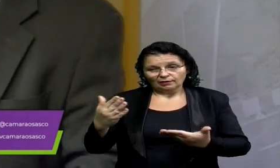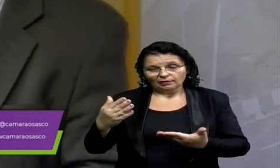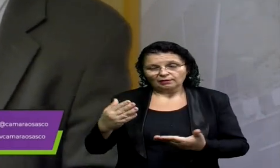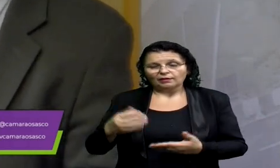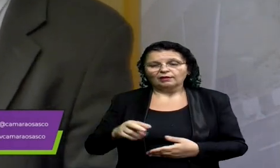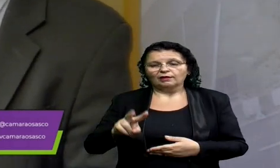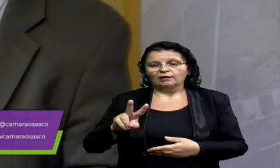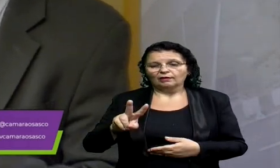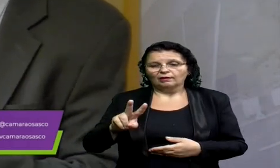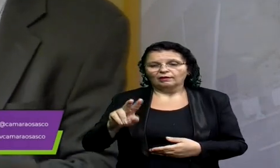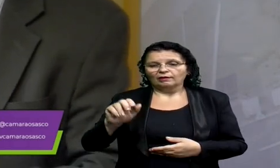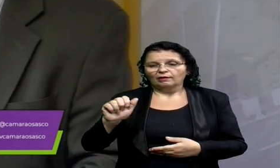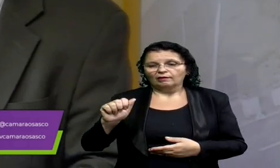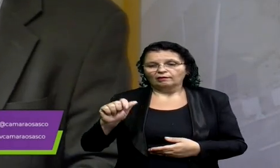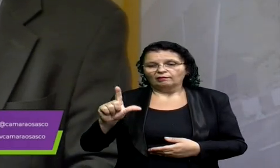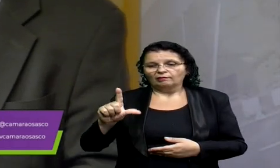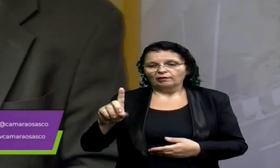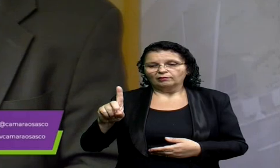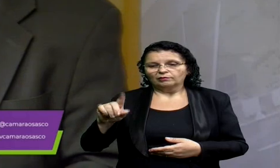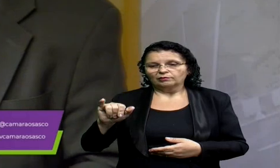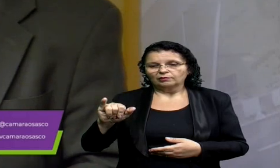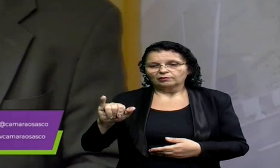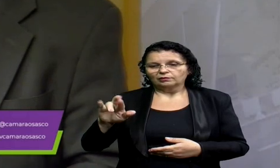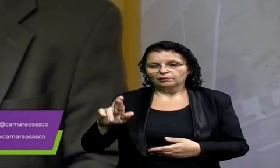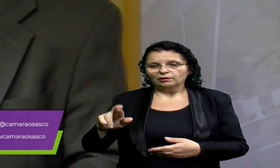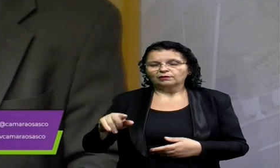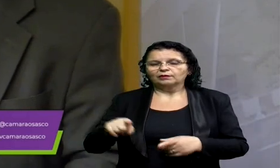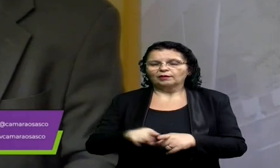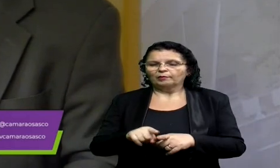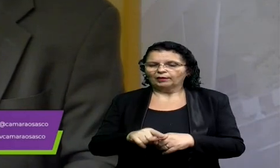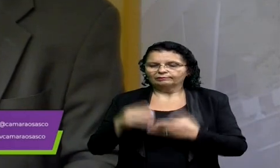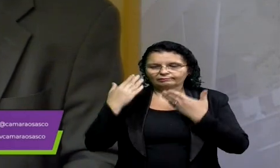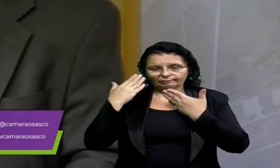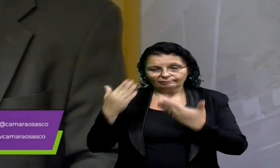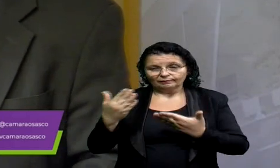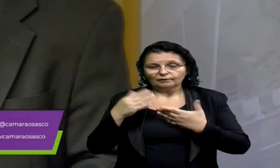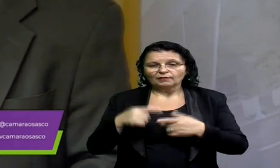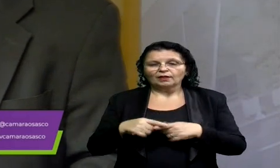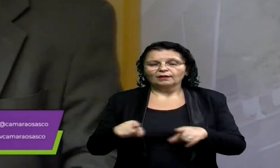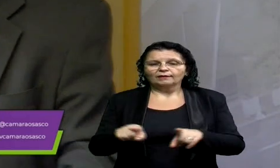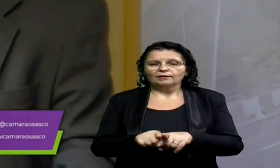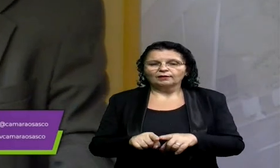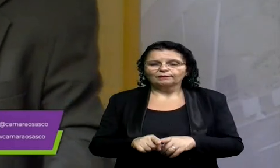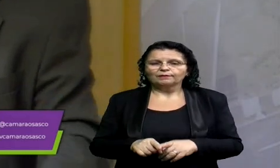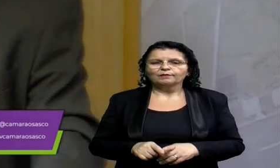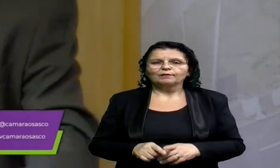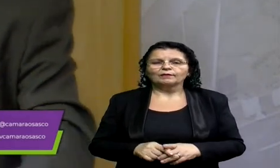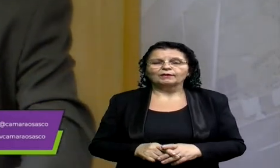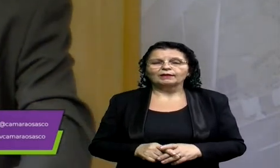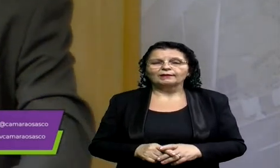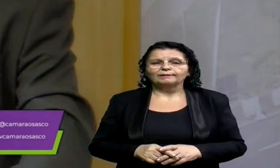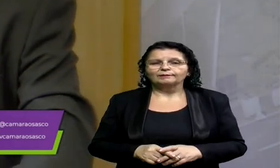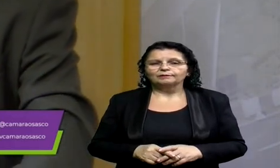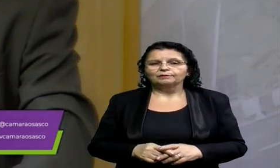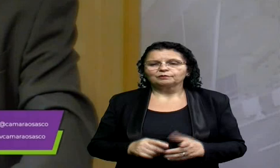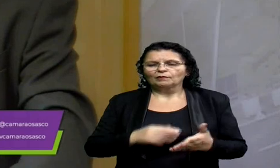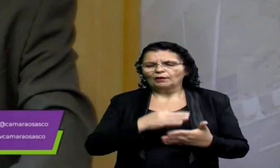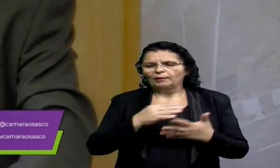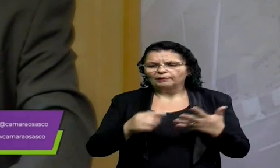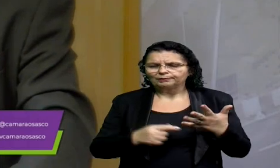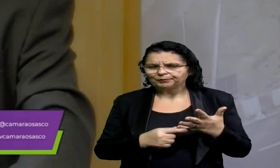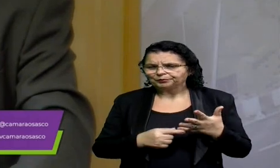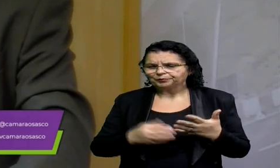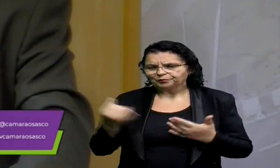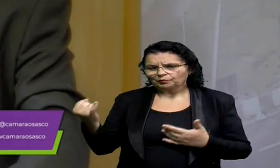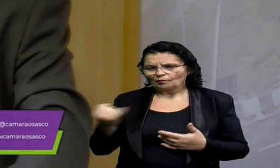o Anderson também que é da da central a central Sul né e o seu Artur também agradecer muito Porque é importante pra